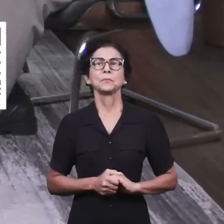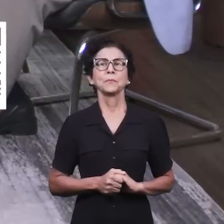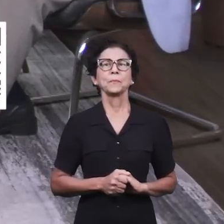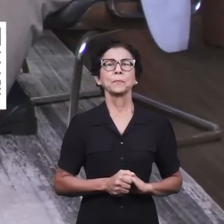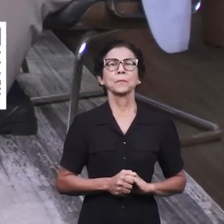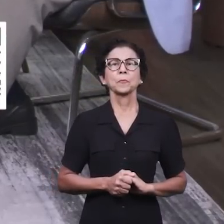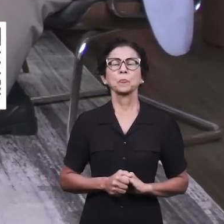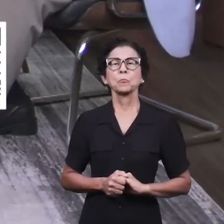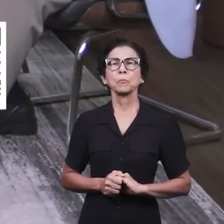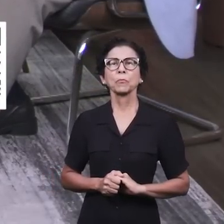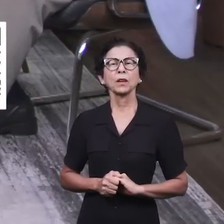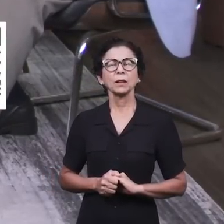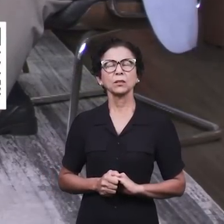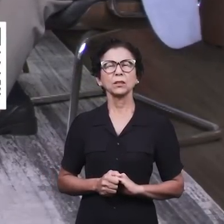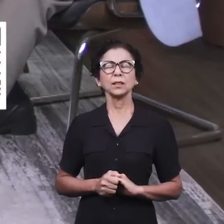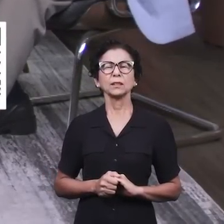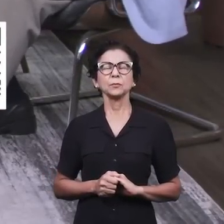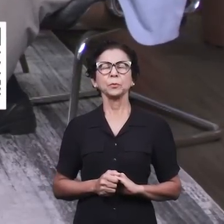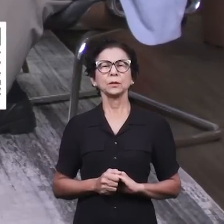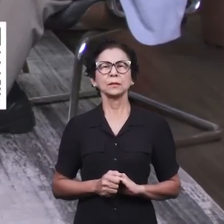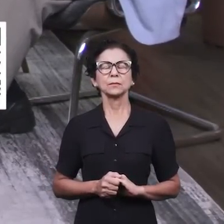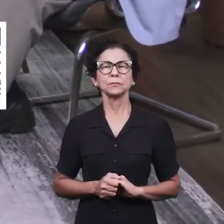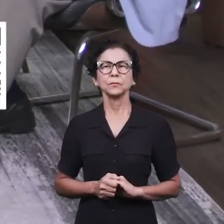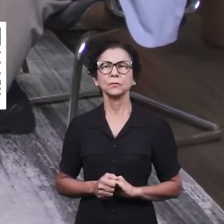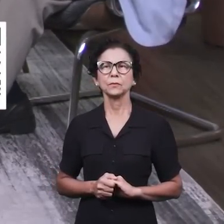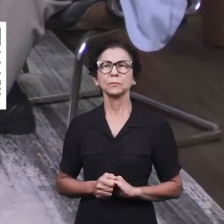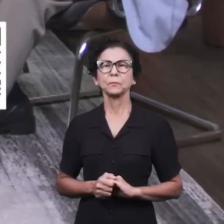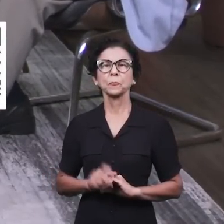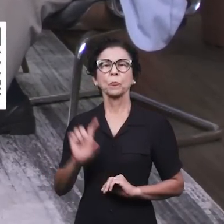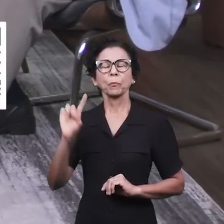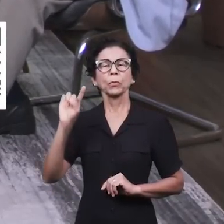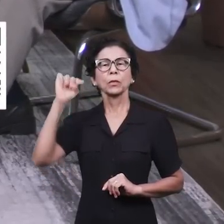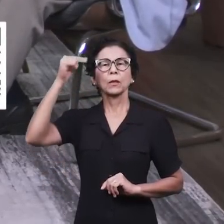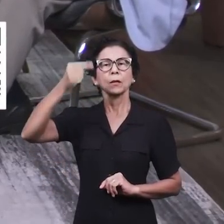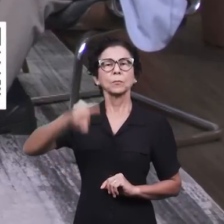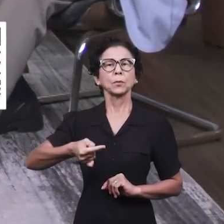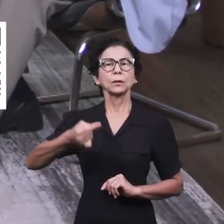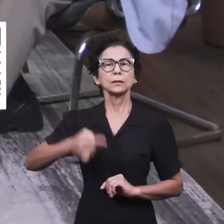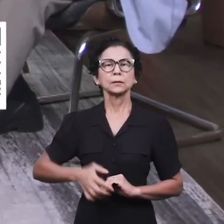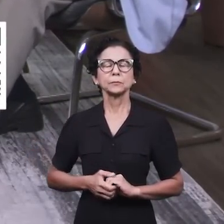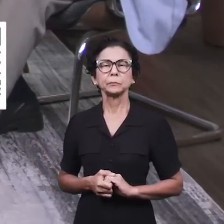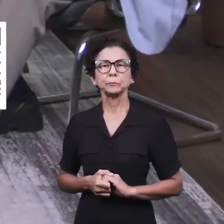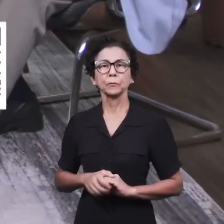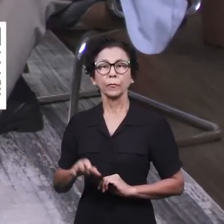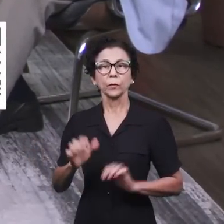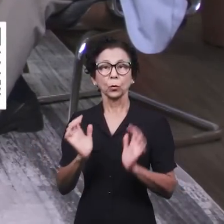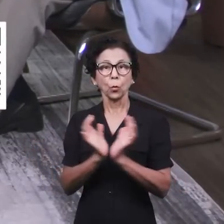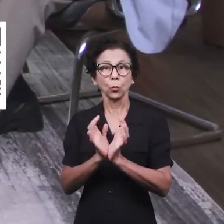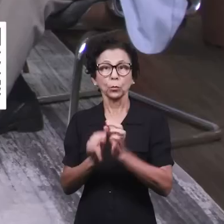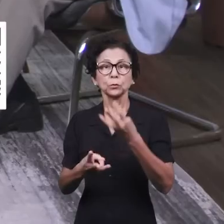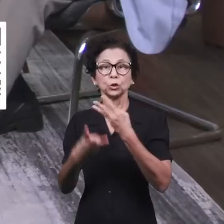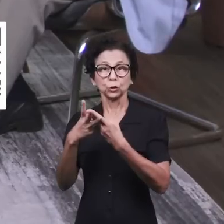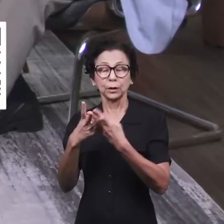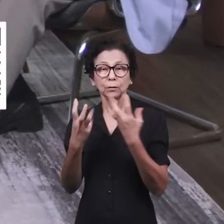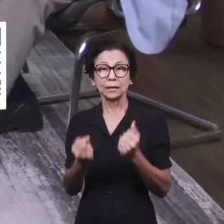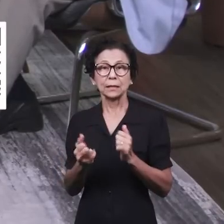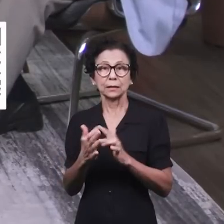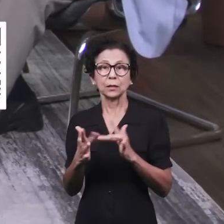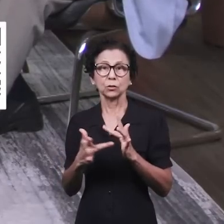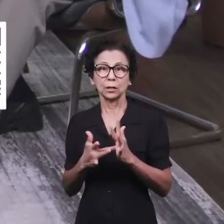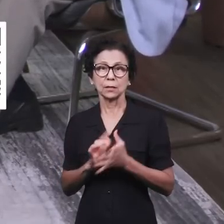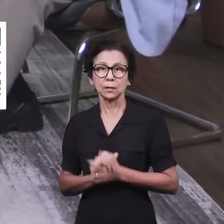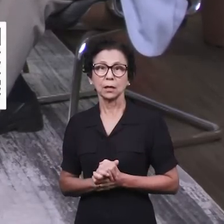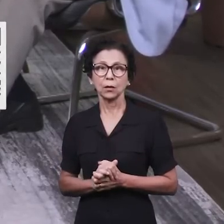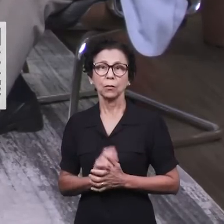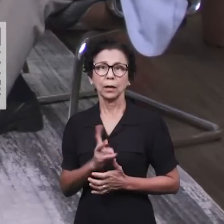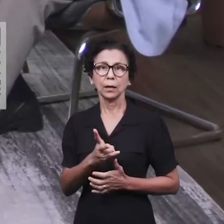aí ele vai mais adiante, escrevendo aos Gálatas, ele mostra que aqueles judeus que haviam se